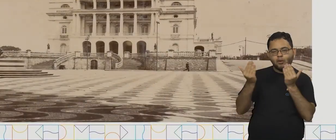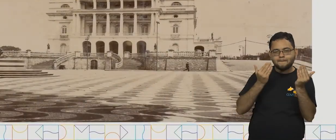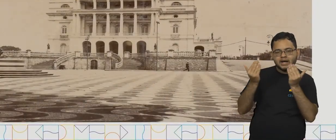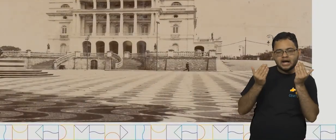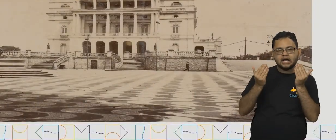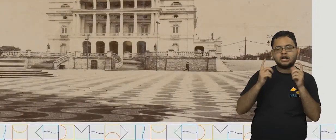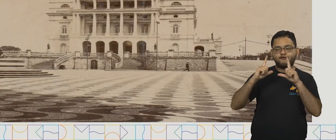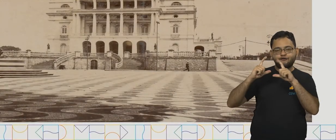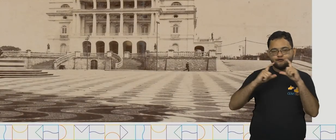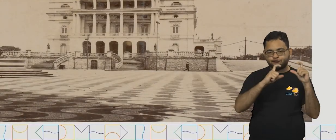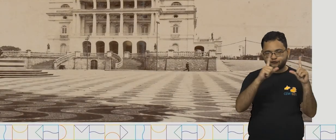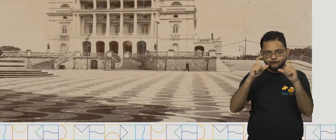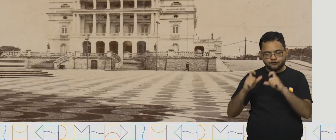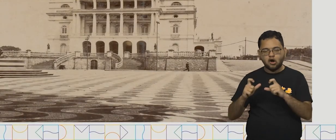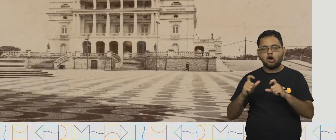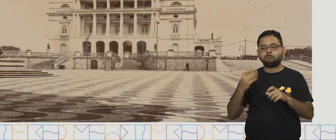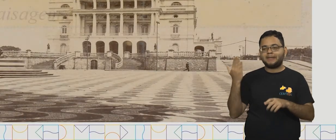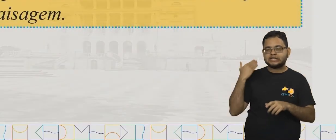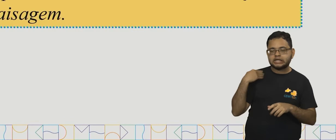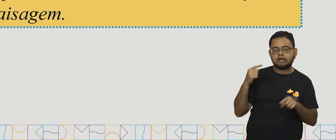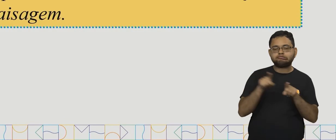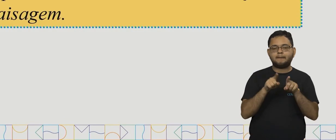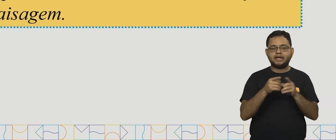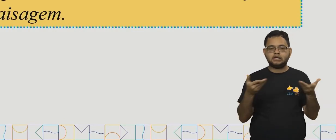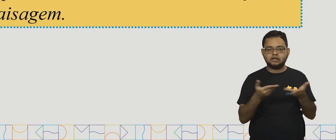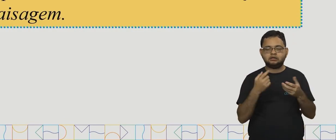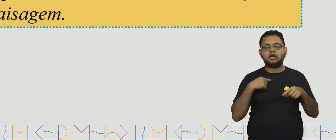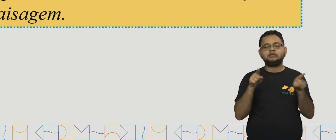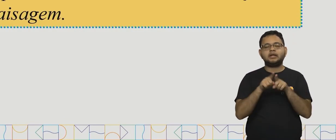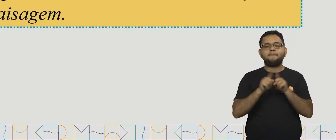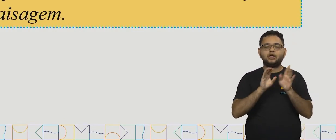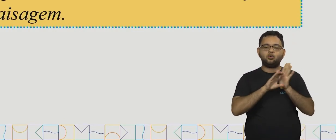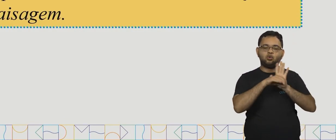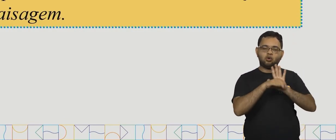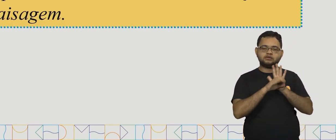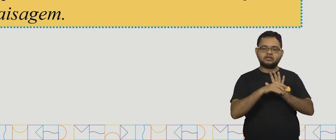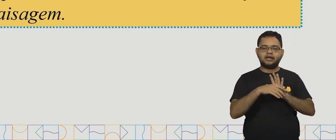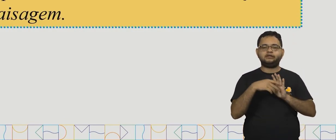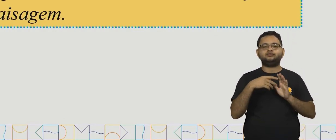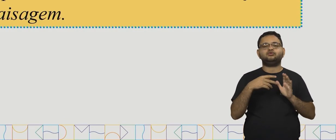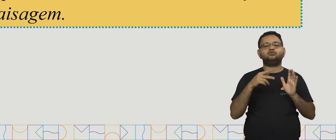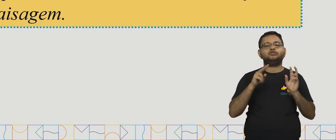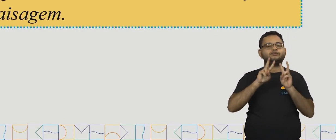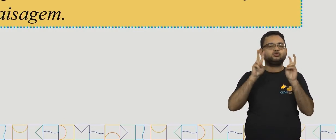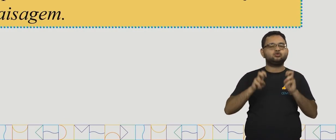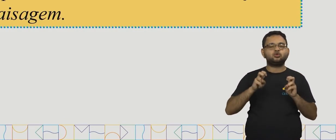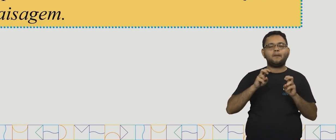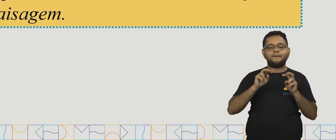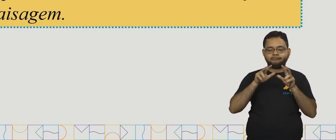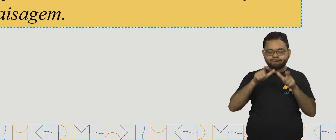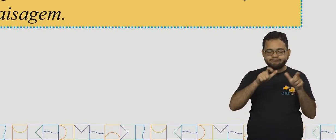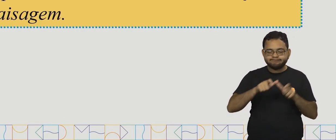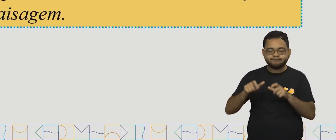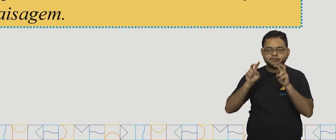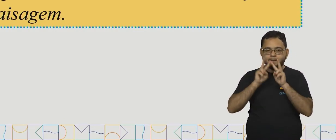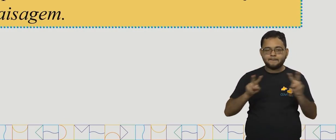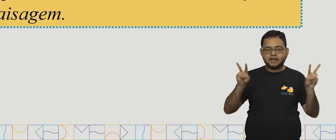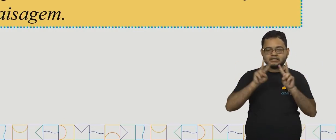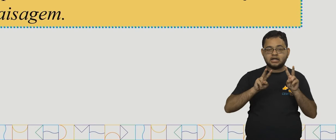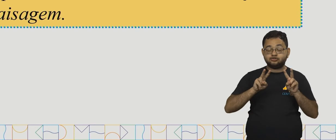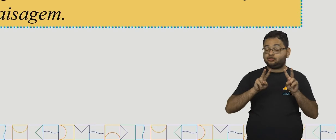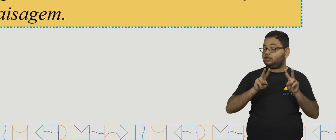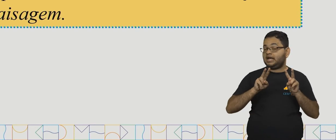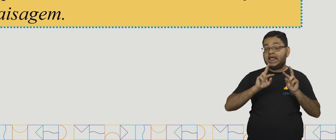imagens de épocas diferentes. Vimos o conceito de paisagem e aprendemos que a paisagem não é algo estático,